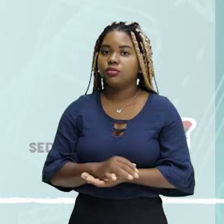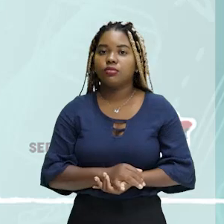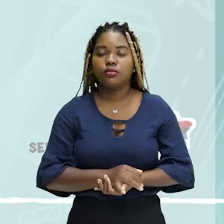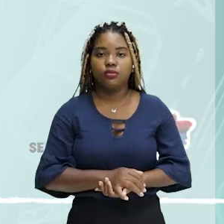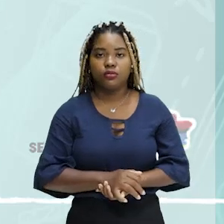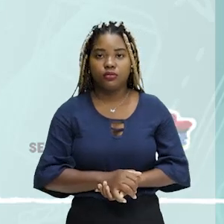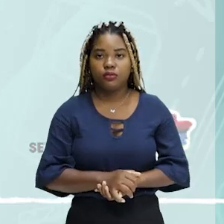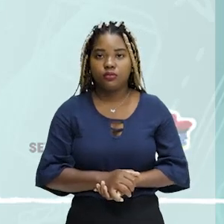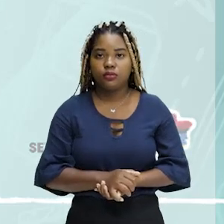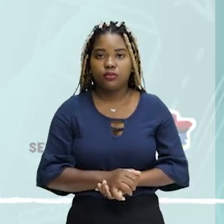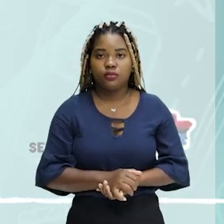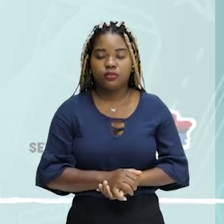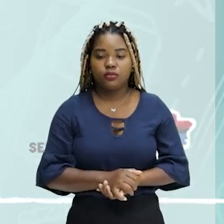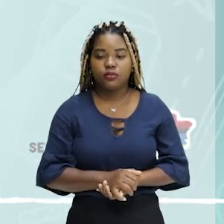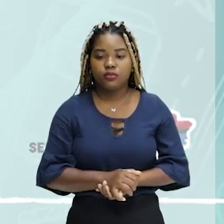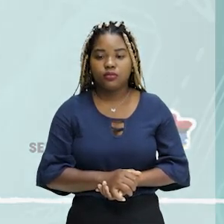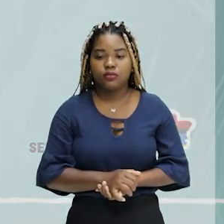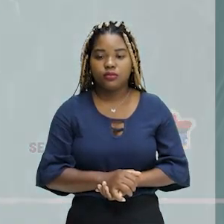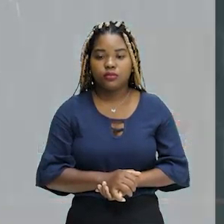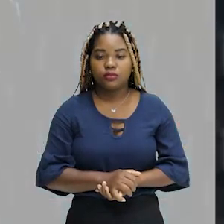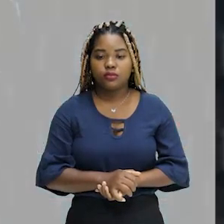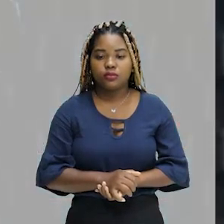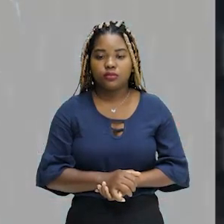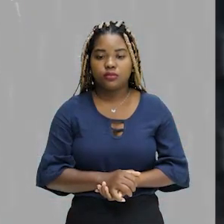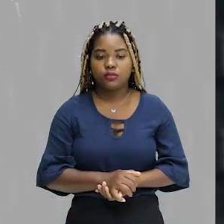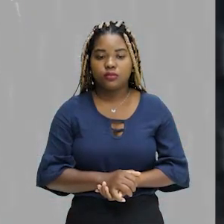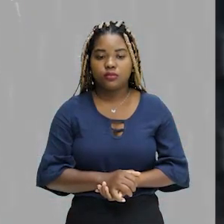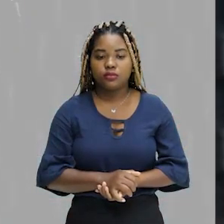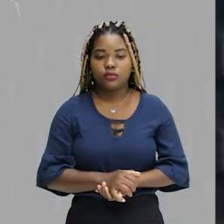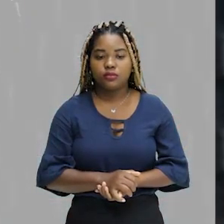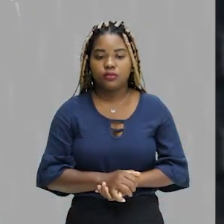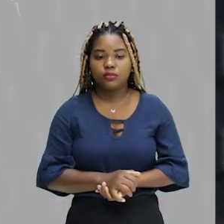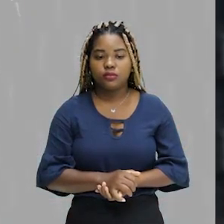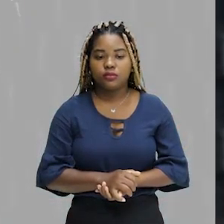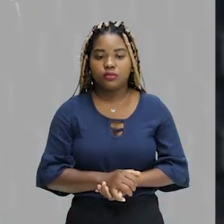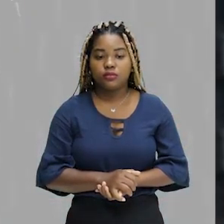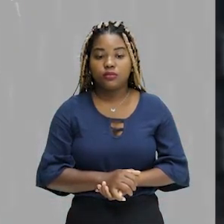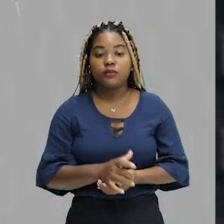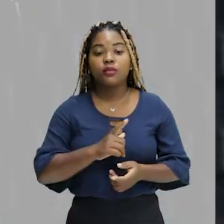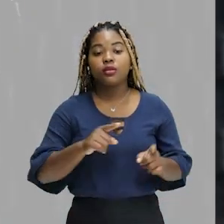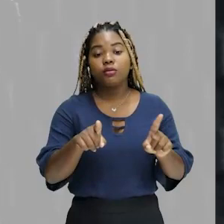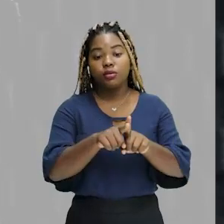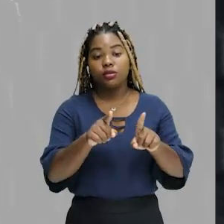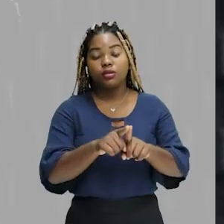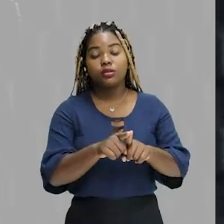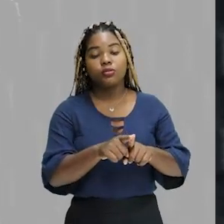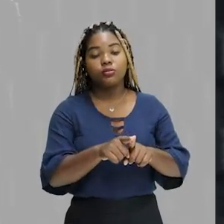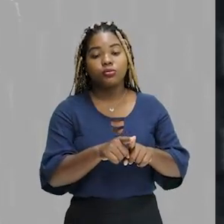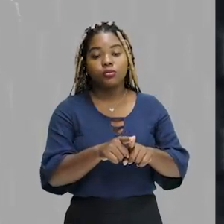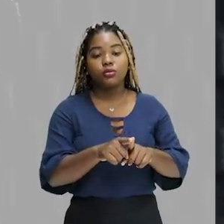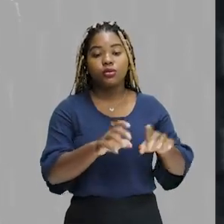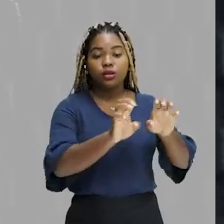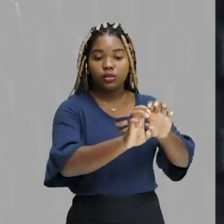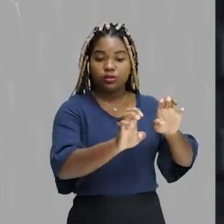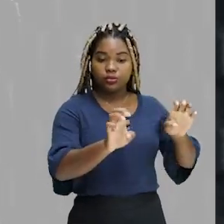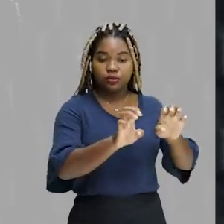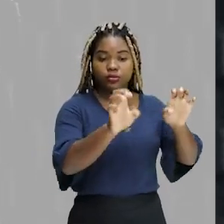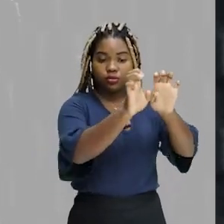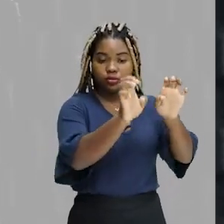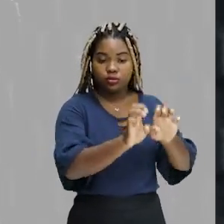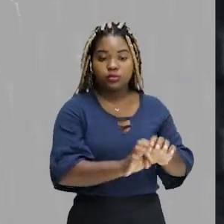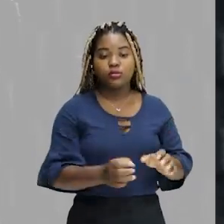isopreno, beleza? Bom, e a sua respectiva fórmula molecular,